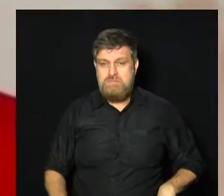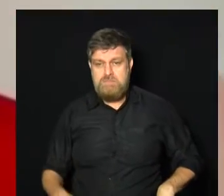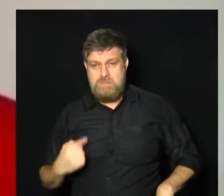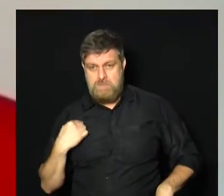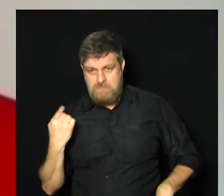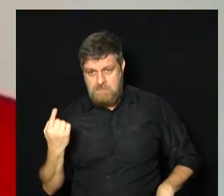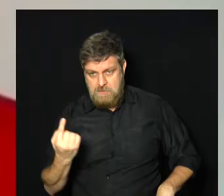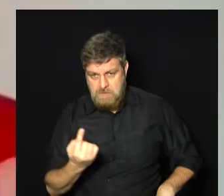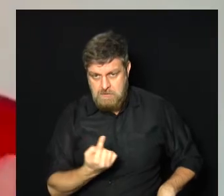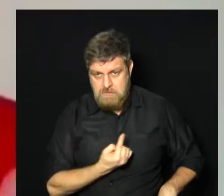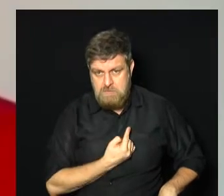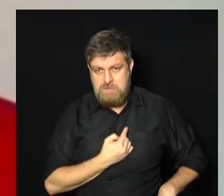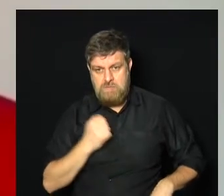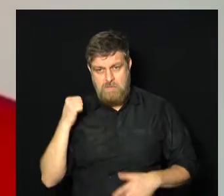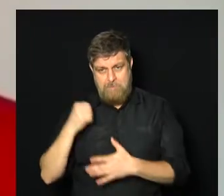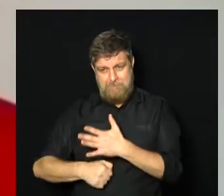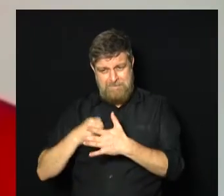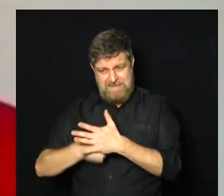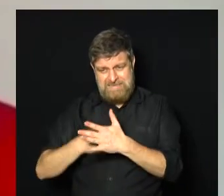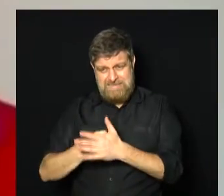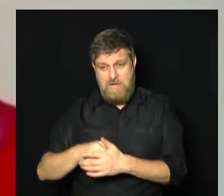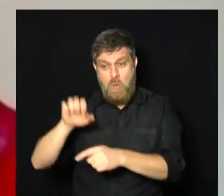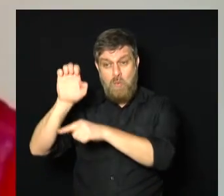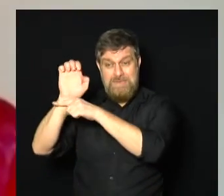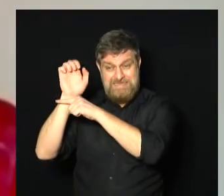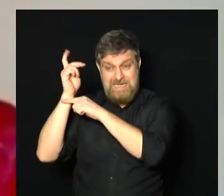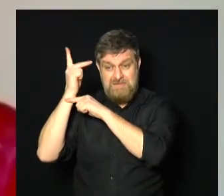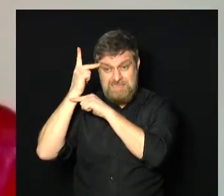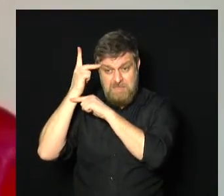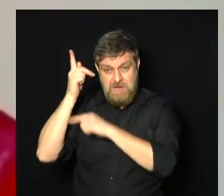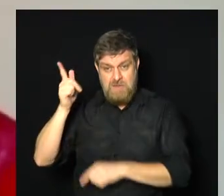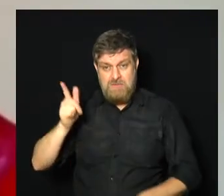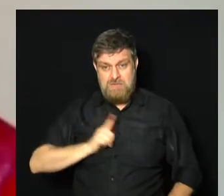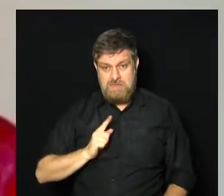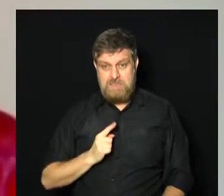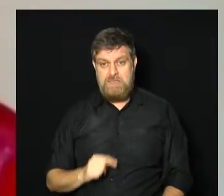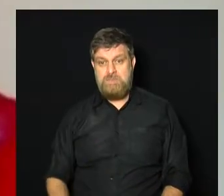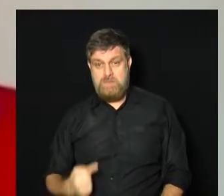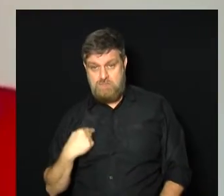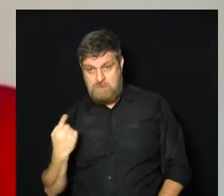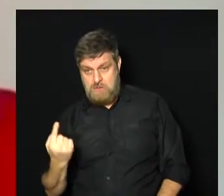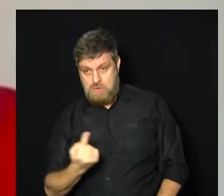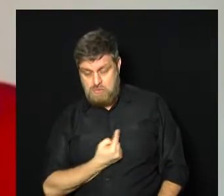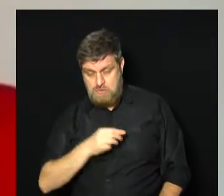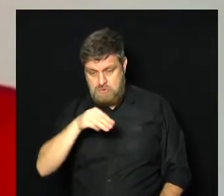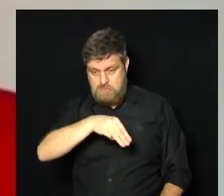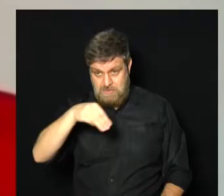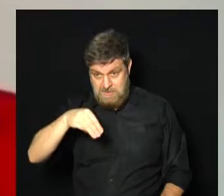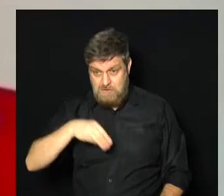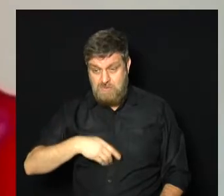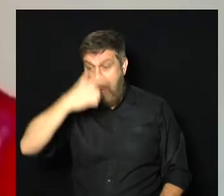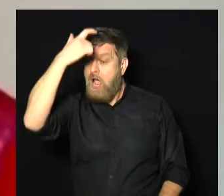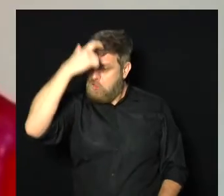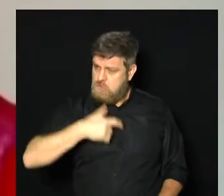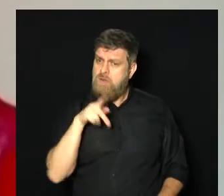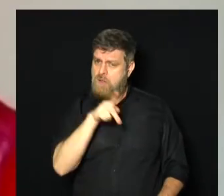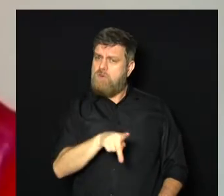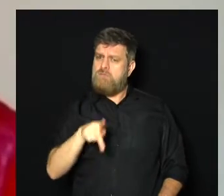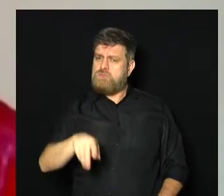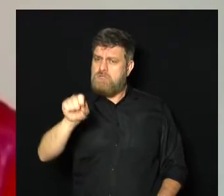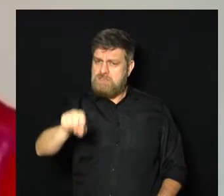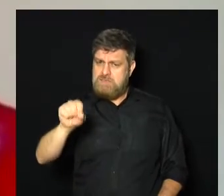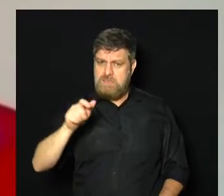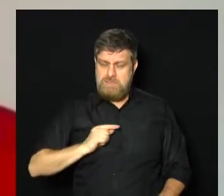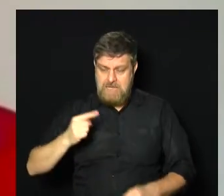movimento um pouco maior do estado de São Paulo, né, o movimento Somos Professoras, que tem lutado com outras cidades,